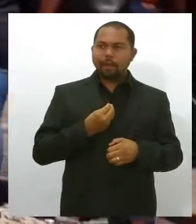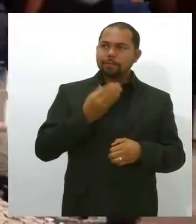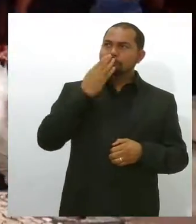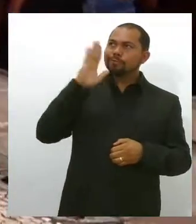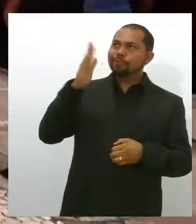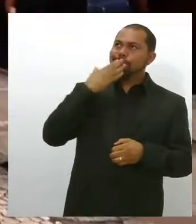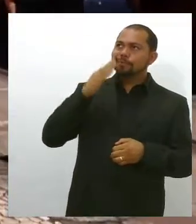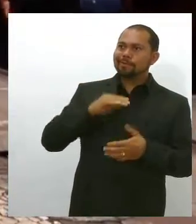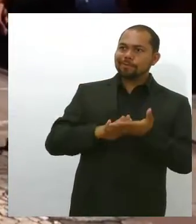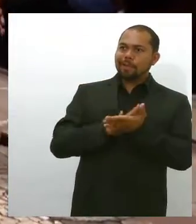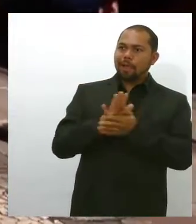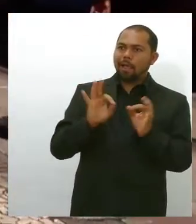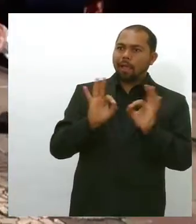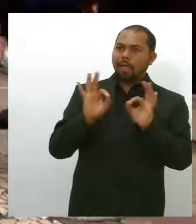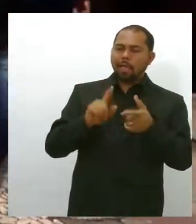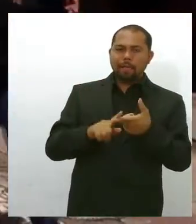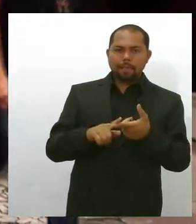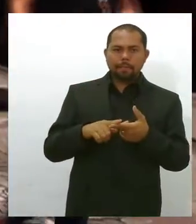sofrendo